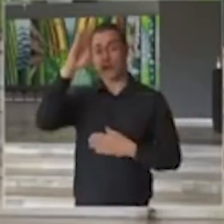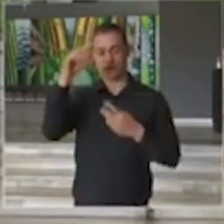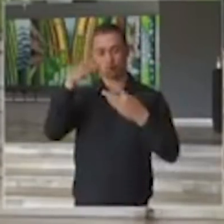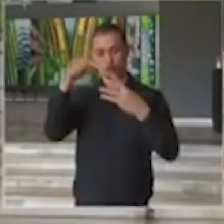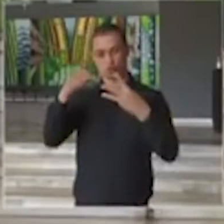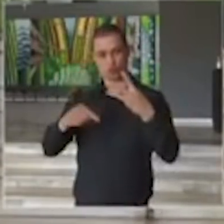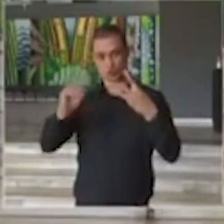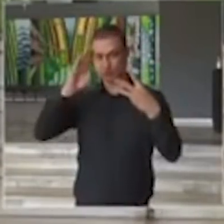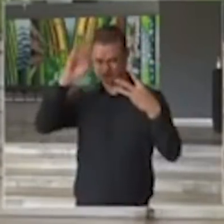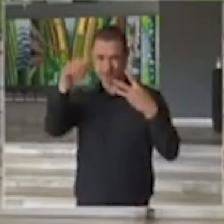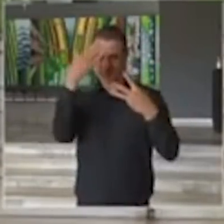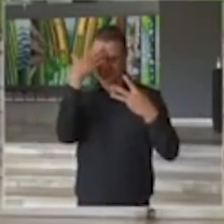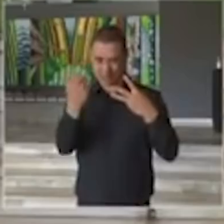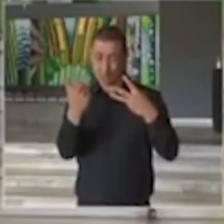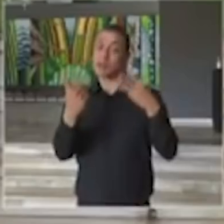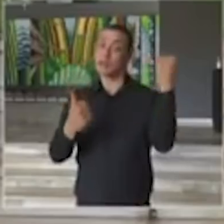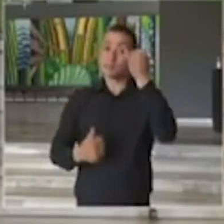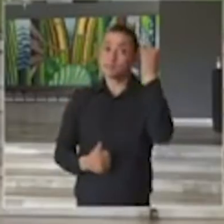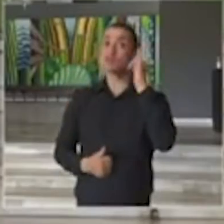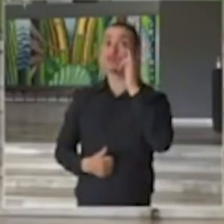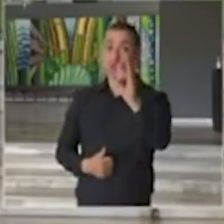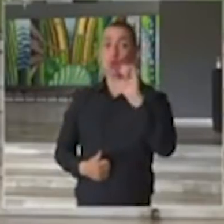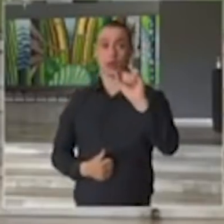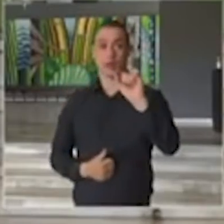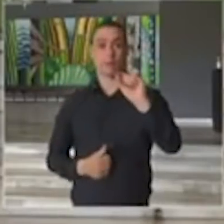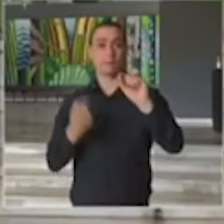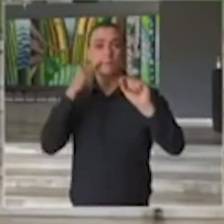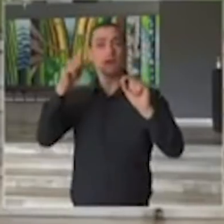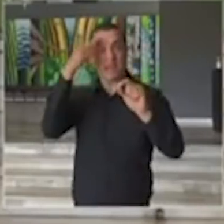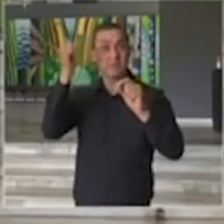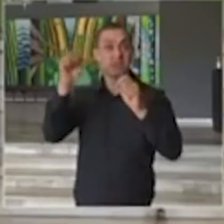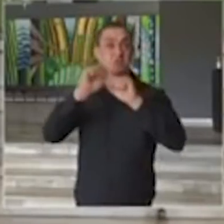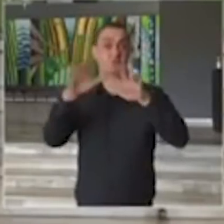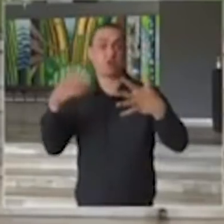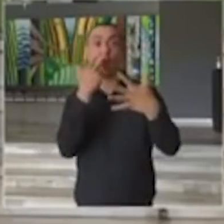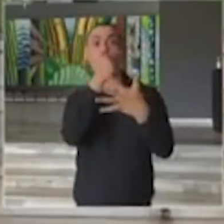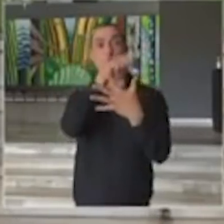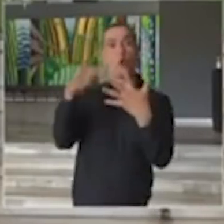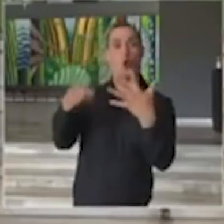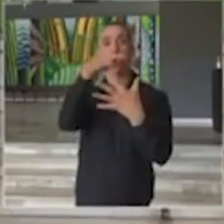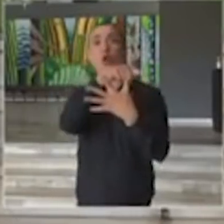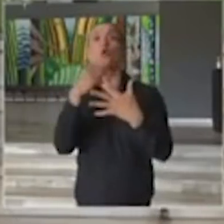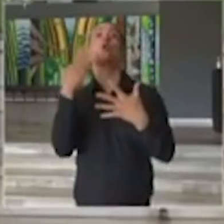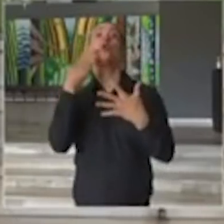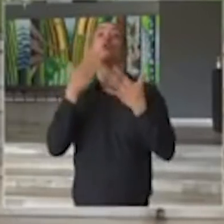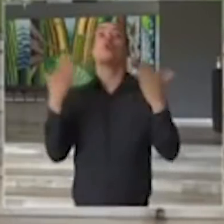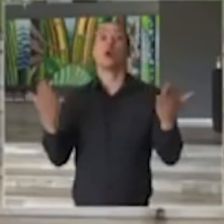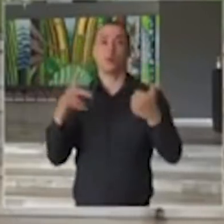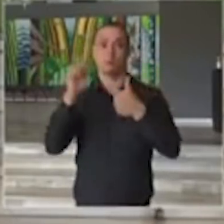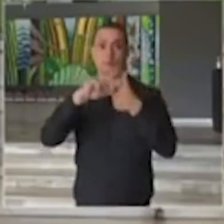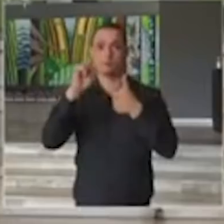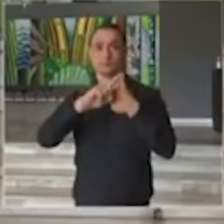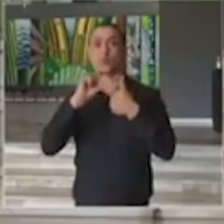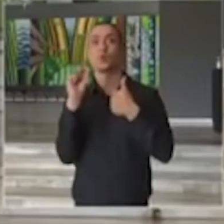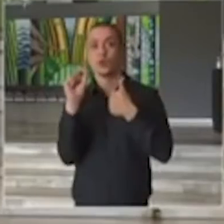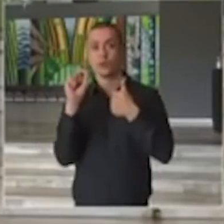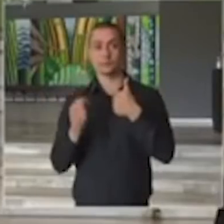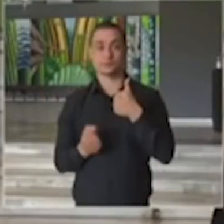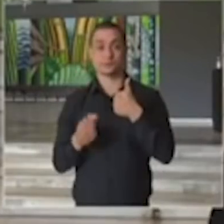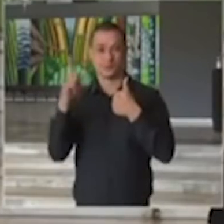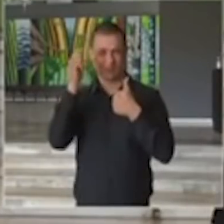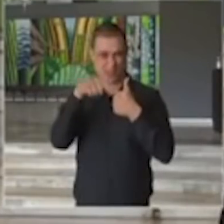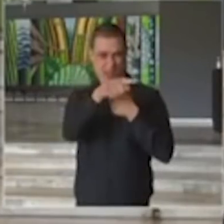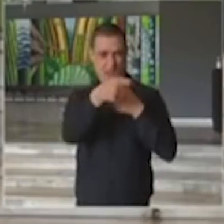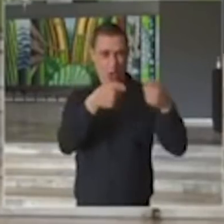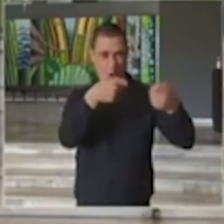principais índices você sabe mas é sempre bom lembrar que medem a propagação da pandemia são os índices que